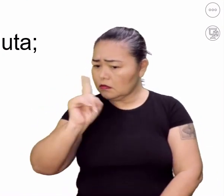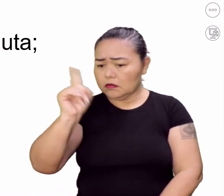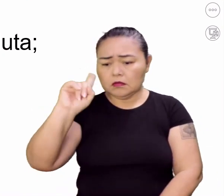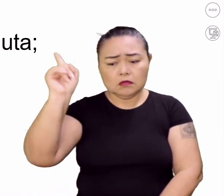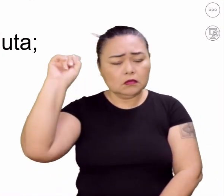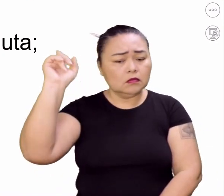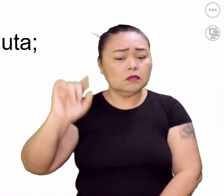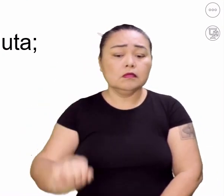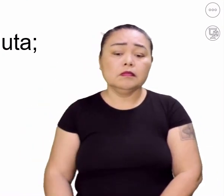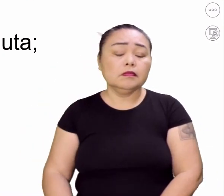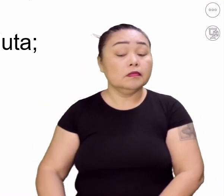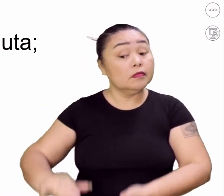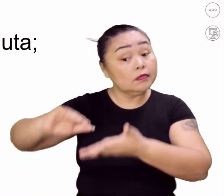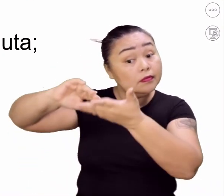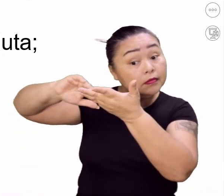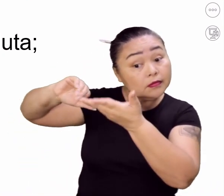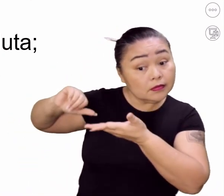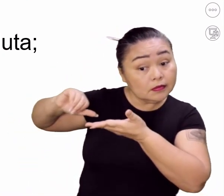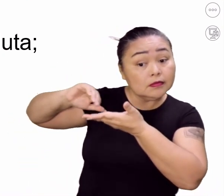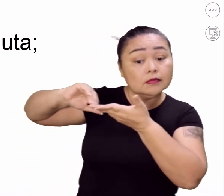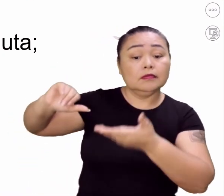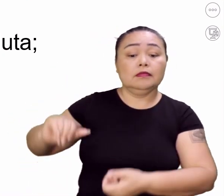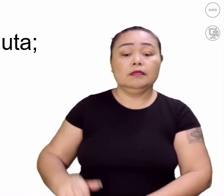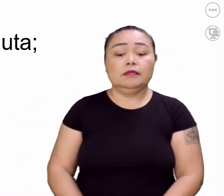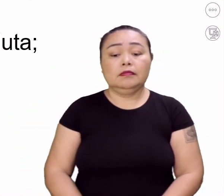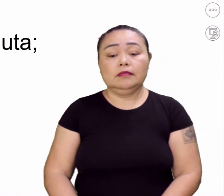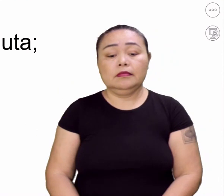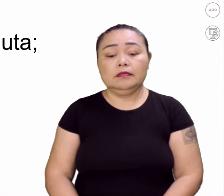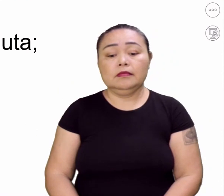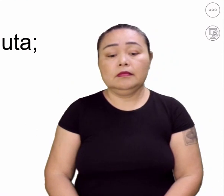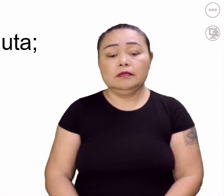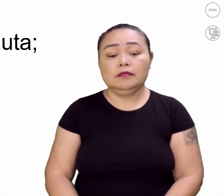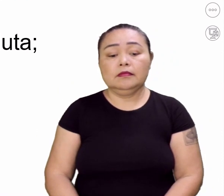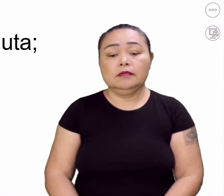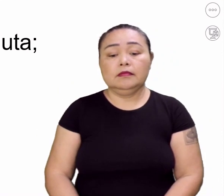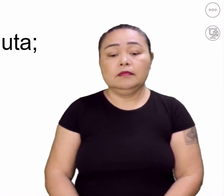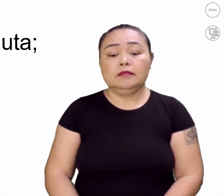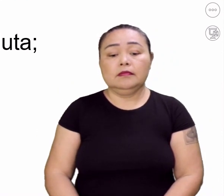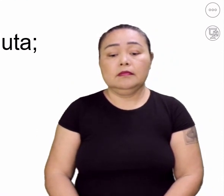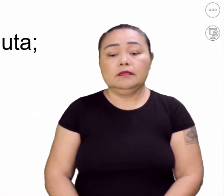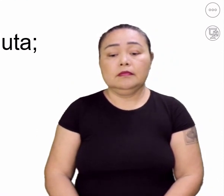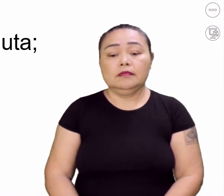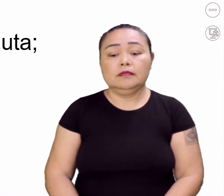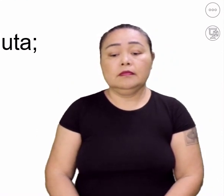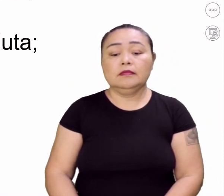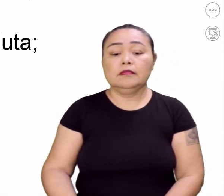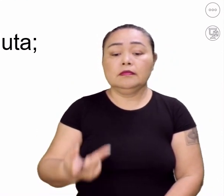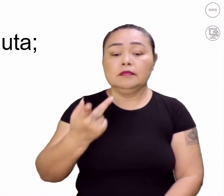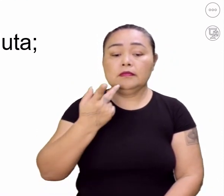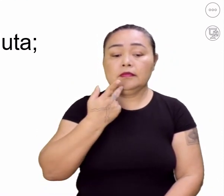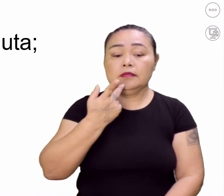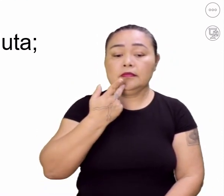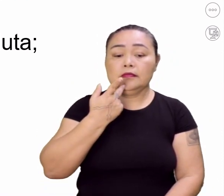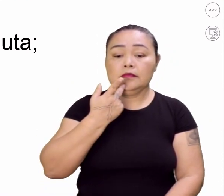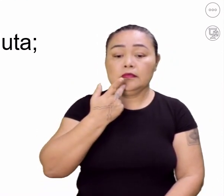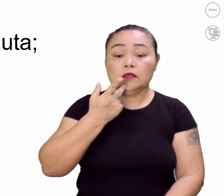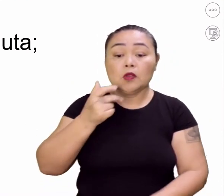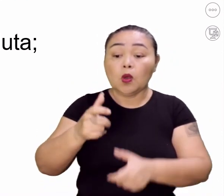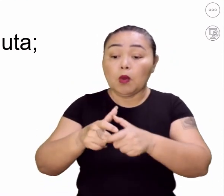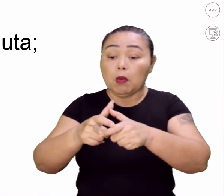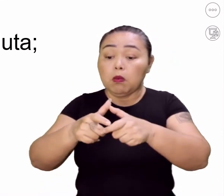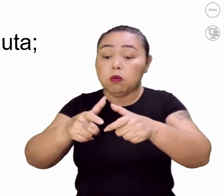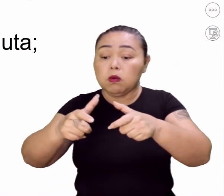daí já está descartada. Exato. A gente falou